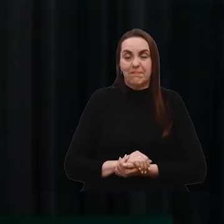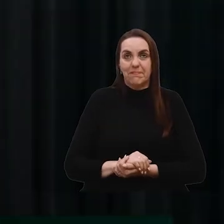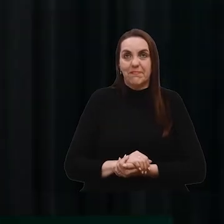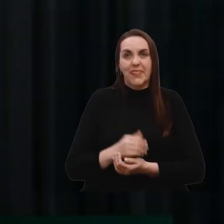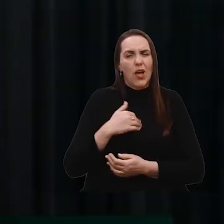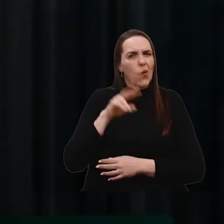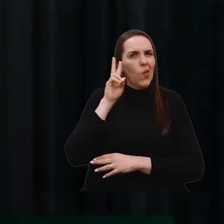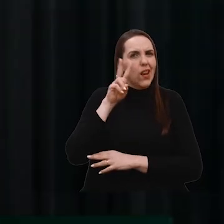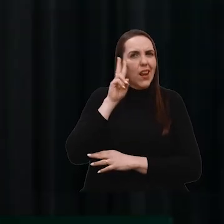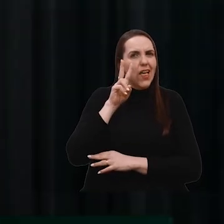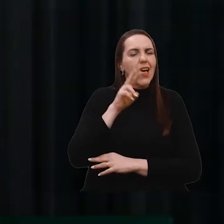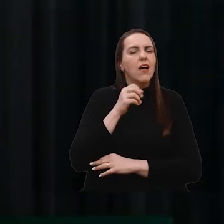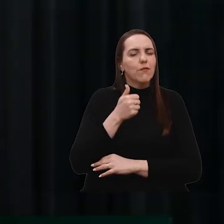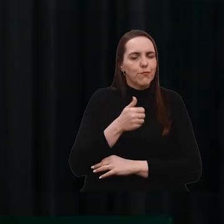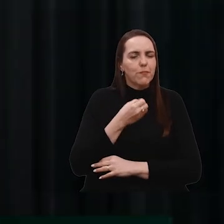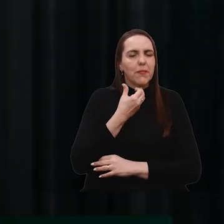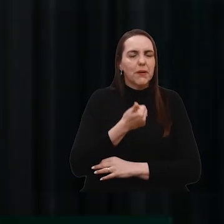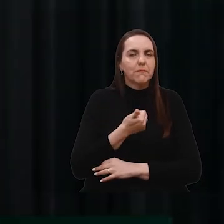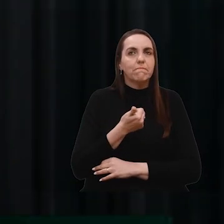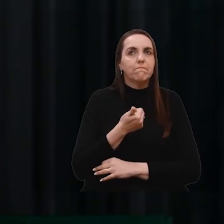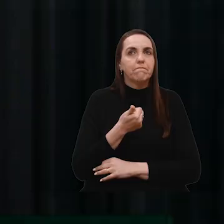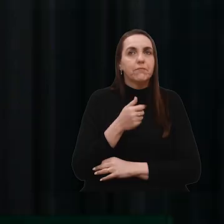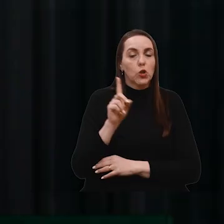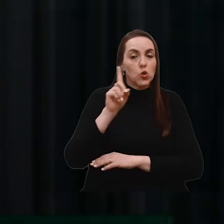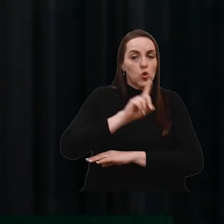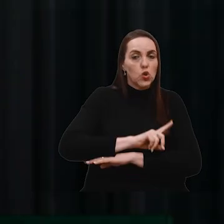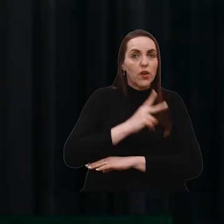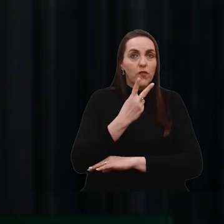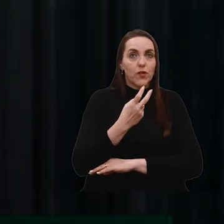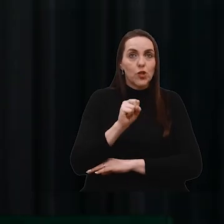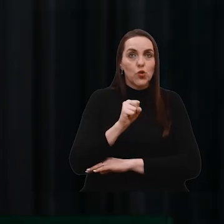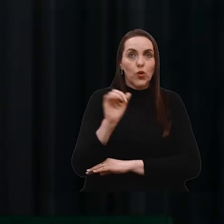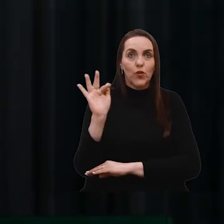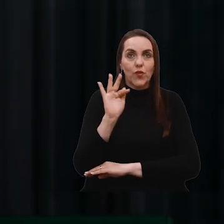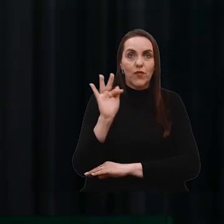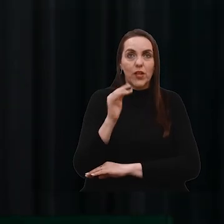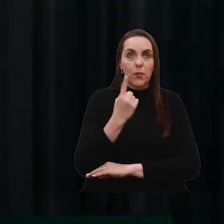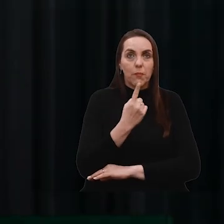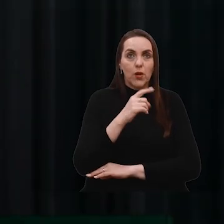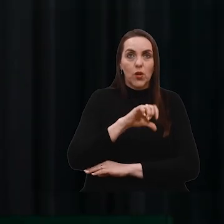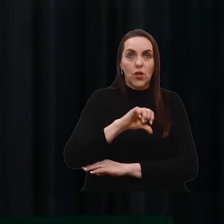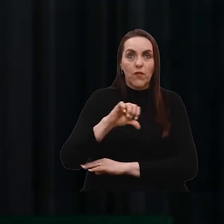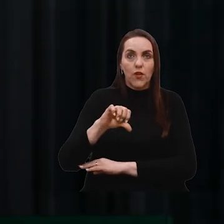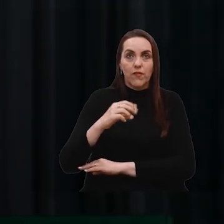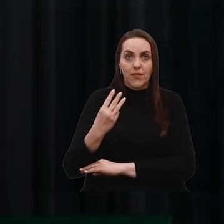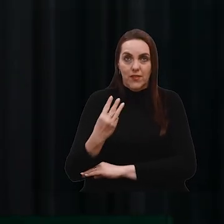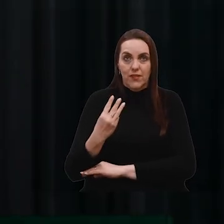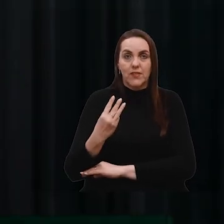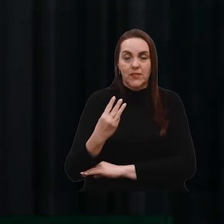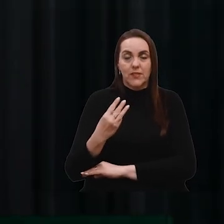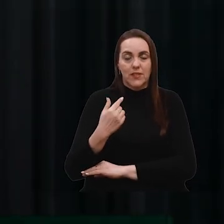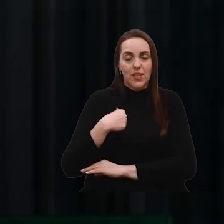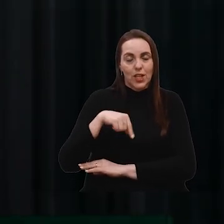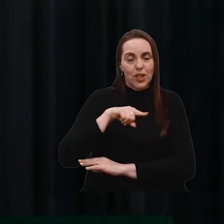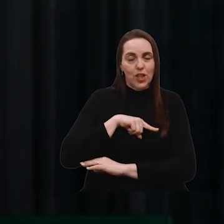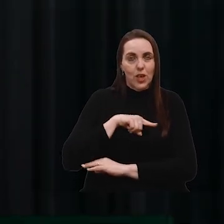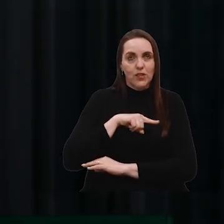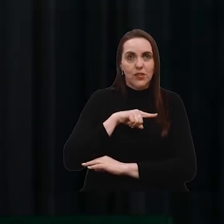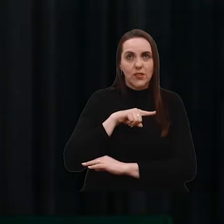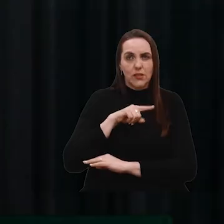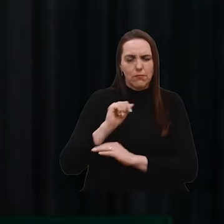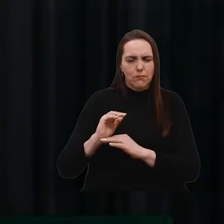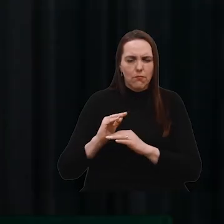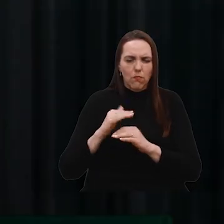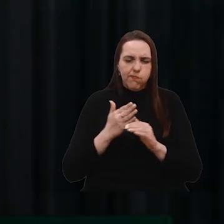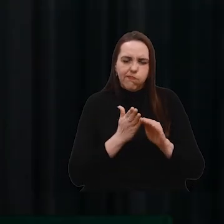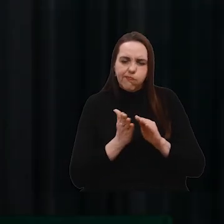pai. E eu me lembro muito bem quando ele, no dia 28 de fevereiro de